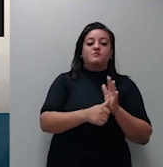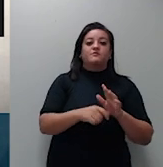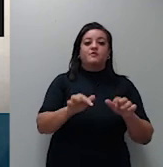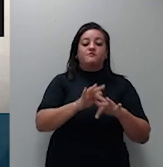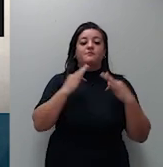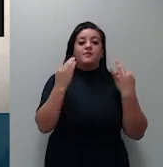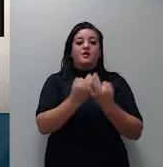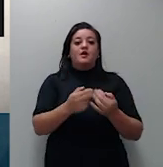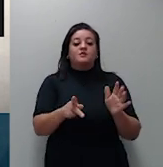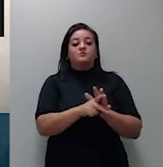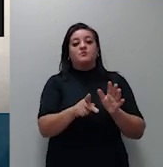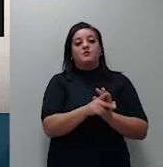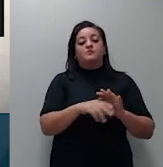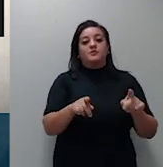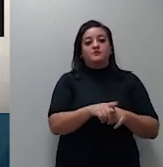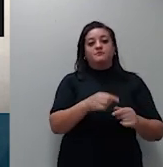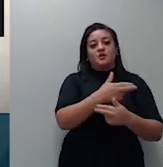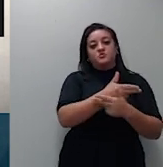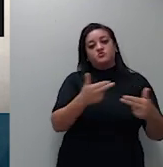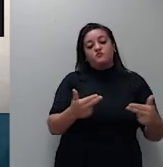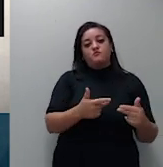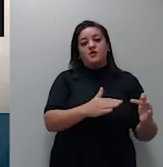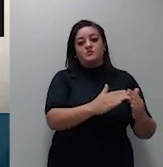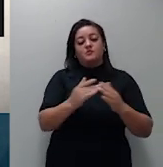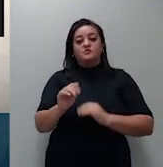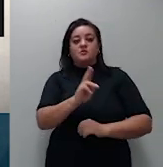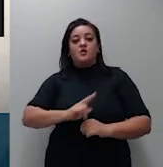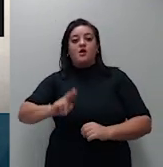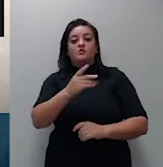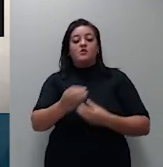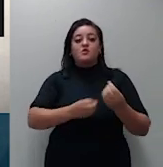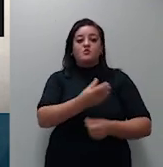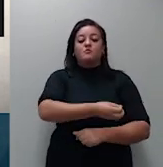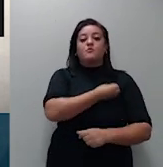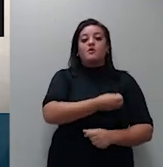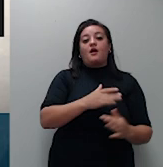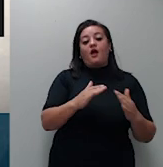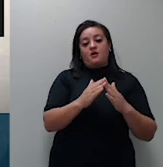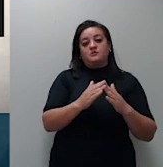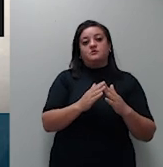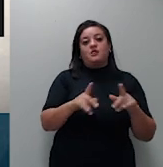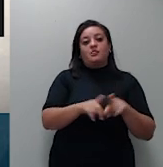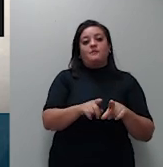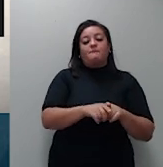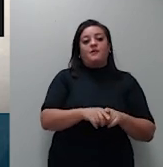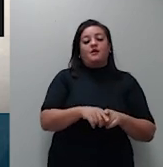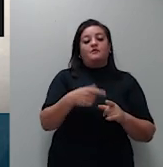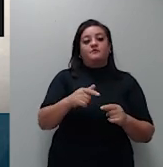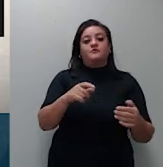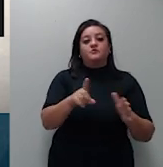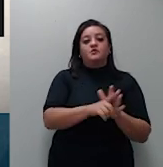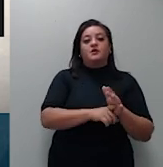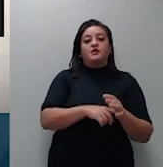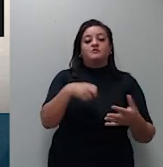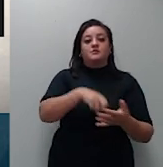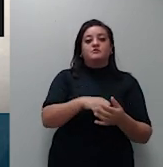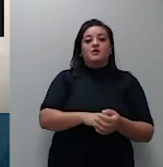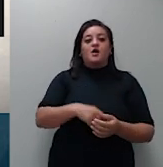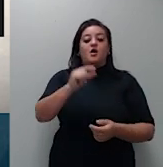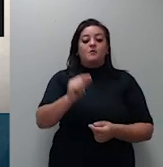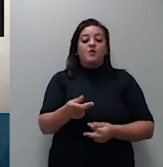de vários Imóveis utilizados como residência a impenhorabilidade recairá sobre de menor valor